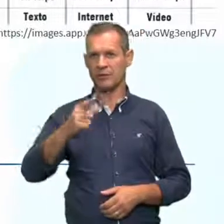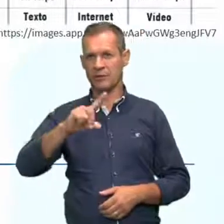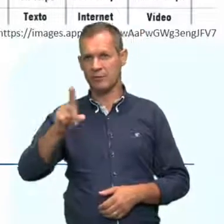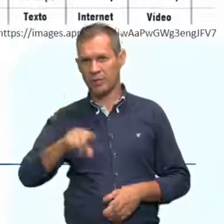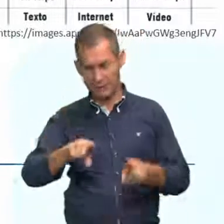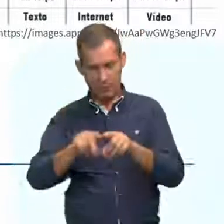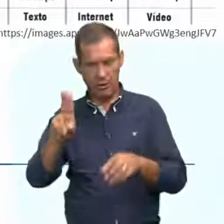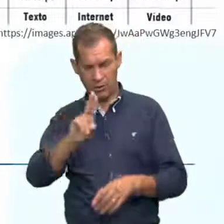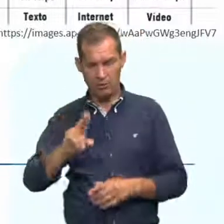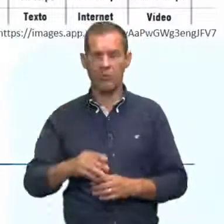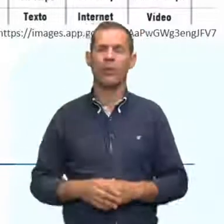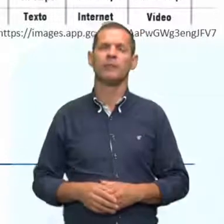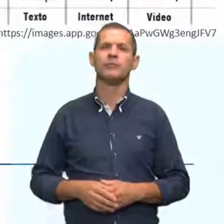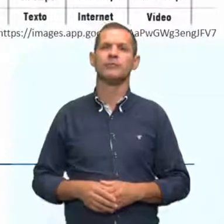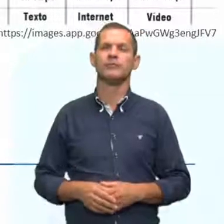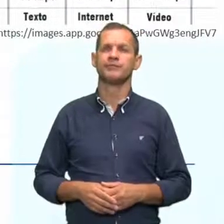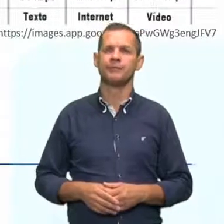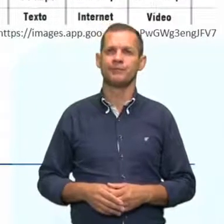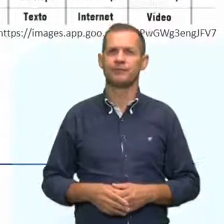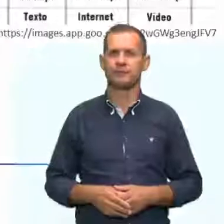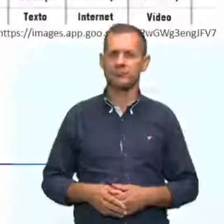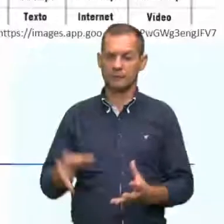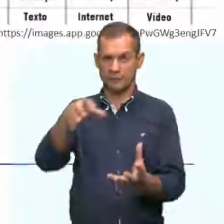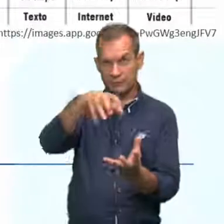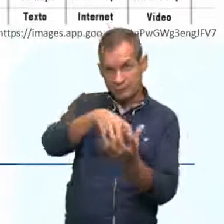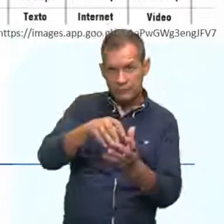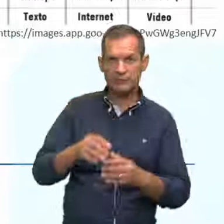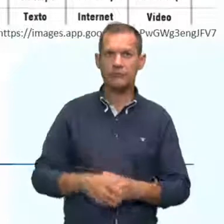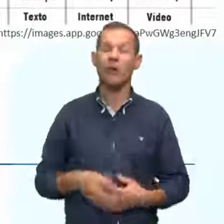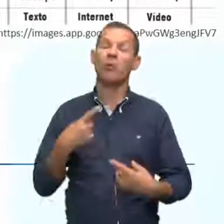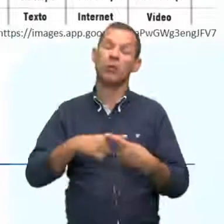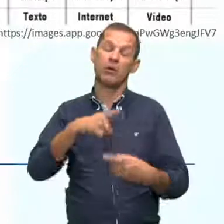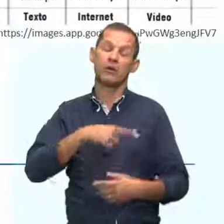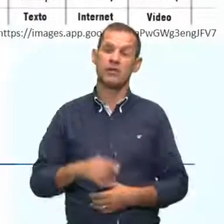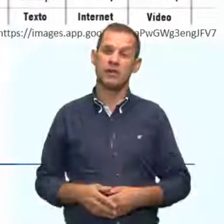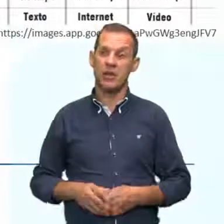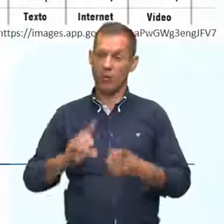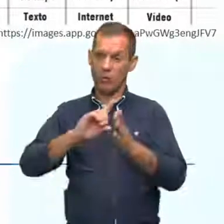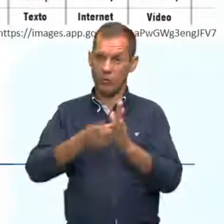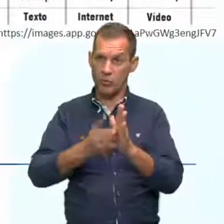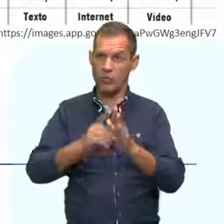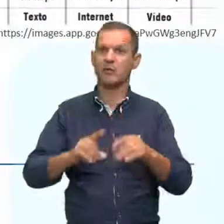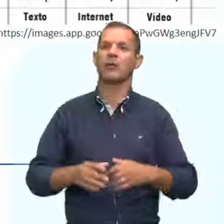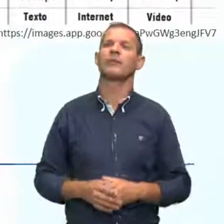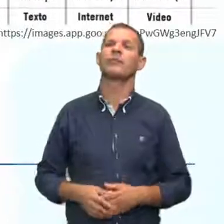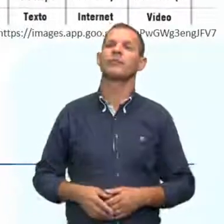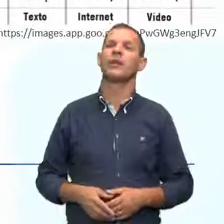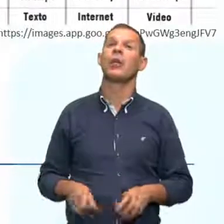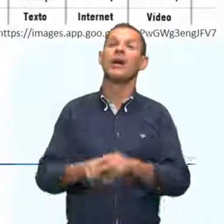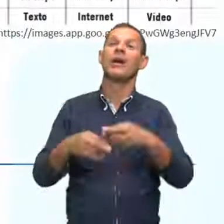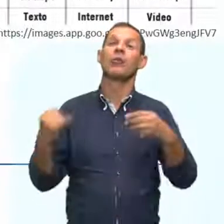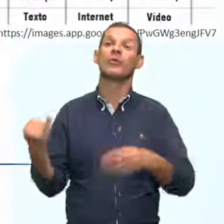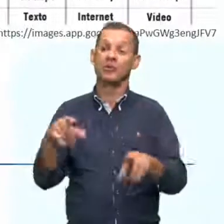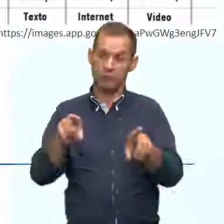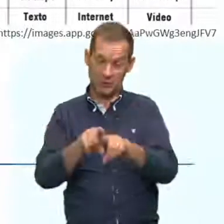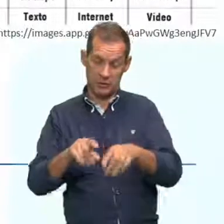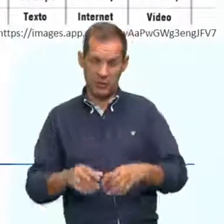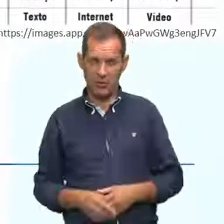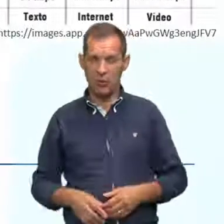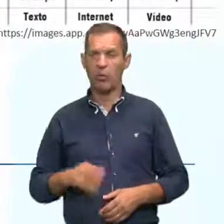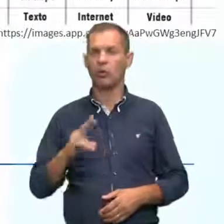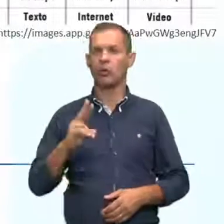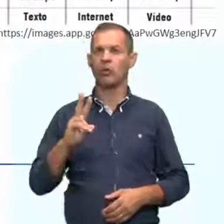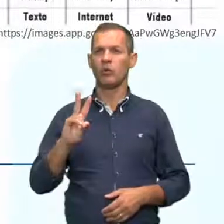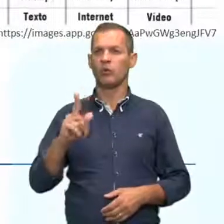conseguiu aplicar a criptografia, porque já tinha sinal digital. E uma coisa muito importante, o sinal